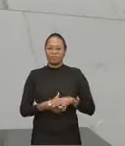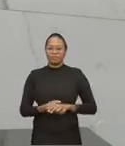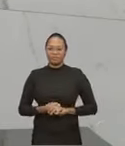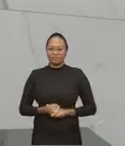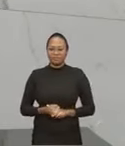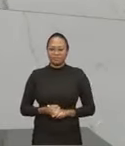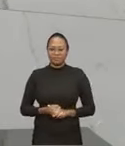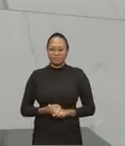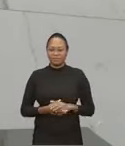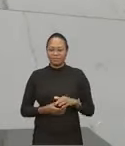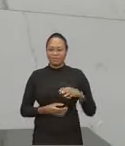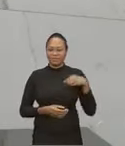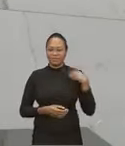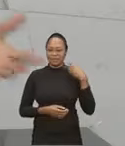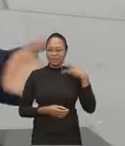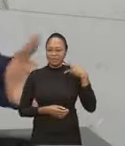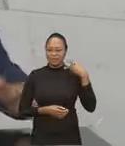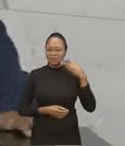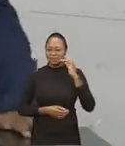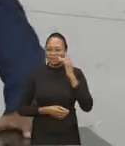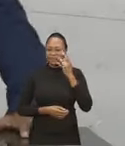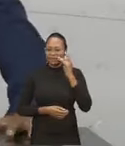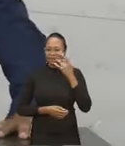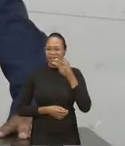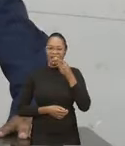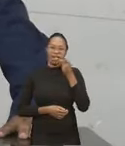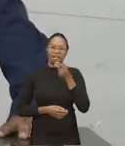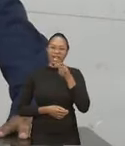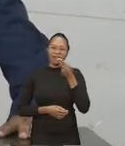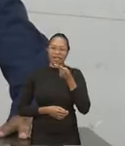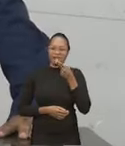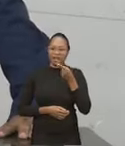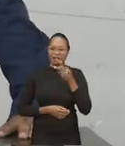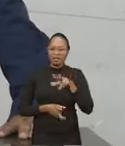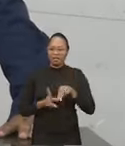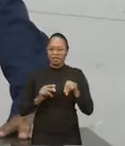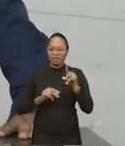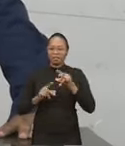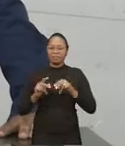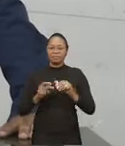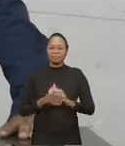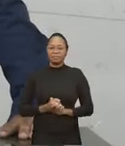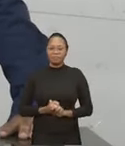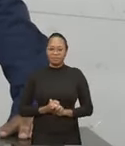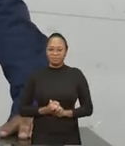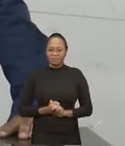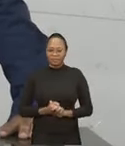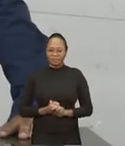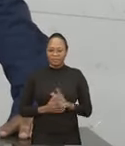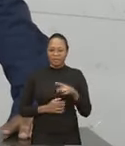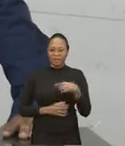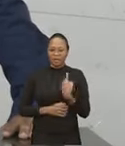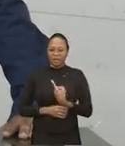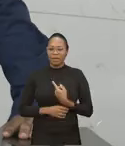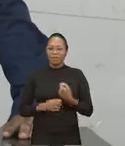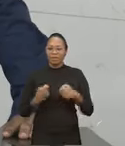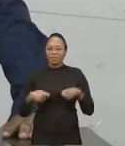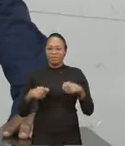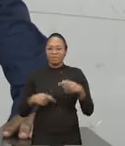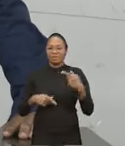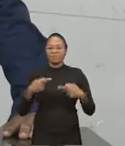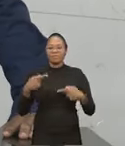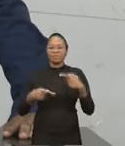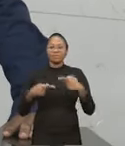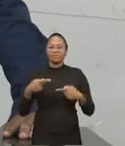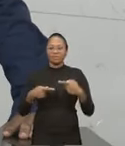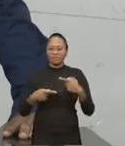E nosso amigo Dentinho vem aqui falar coisas que não há. Então, assim, a gente tem que fazer políticas,